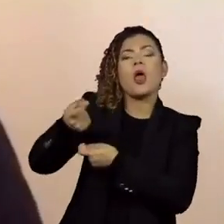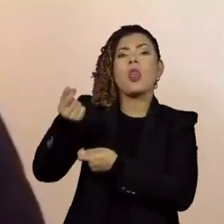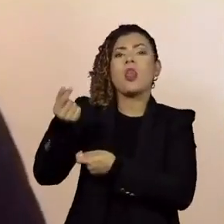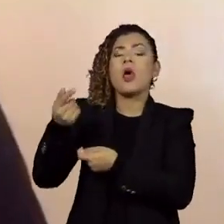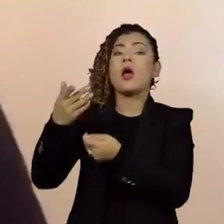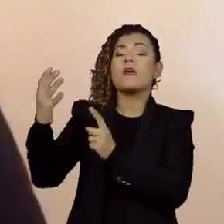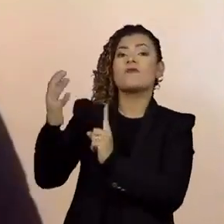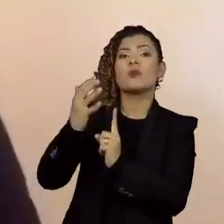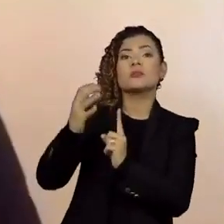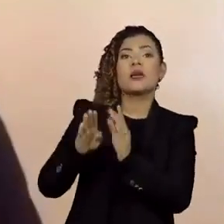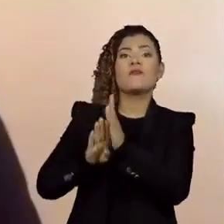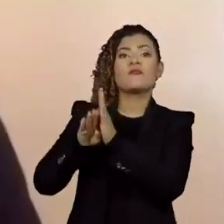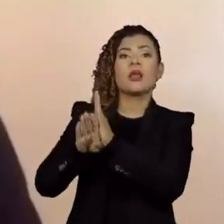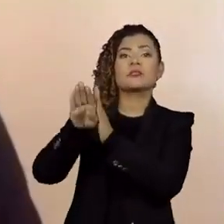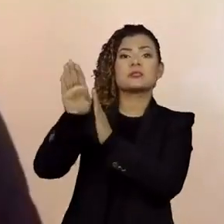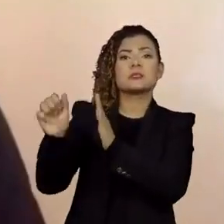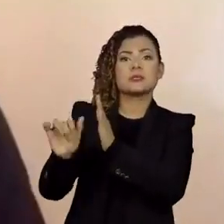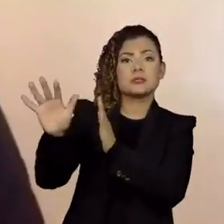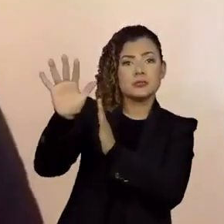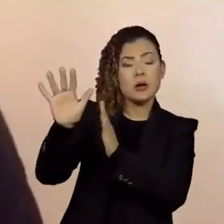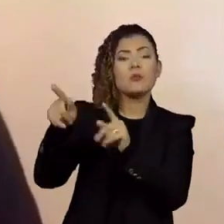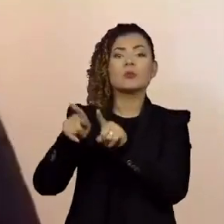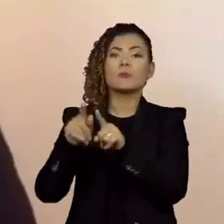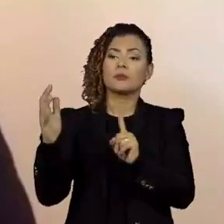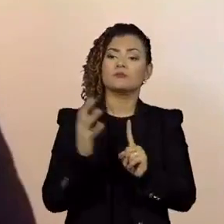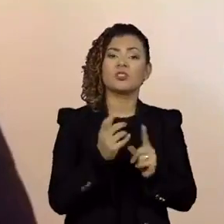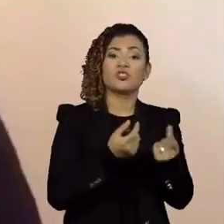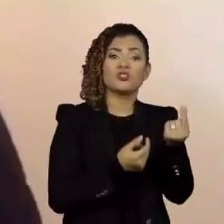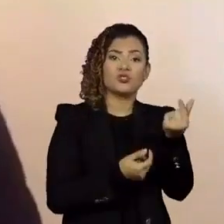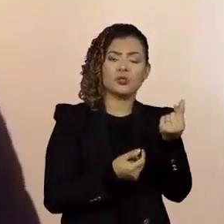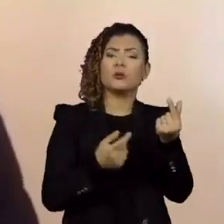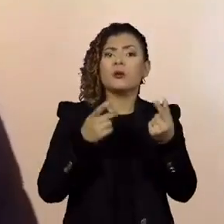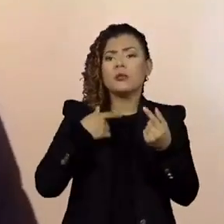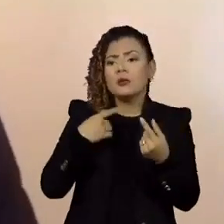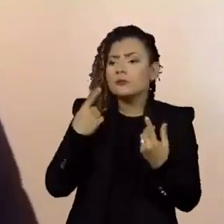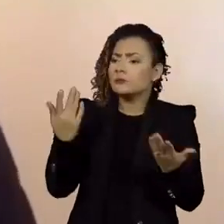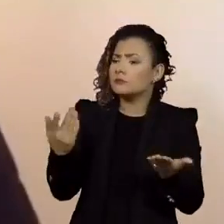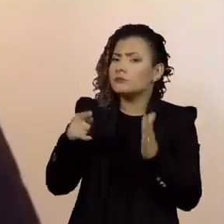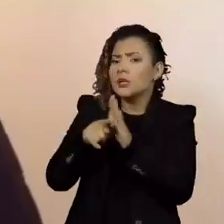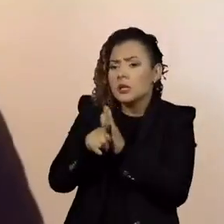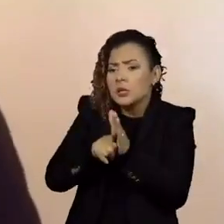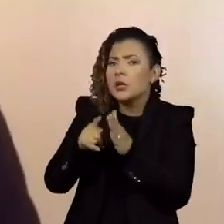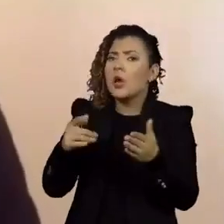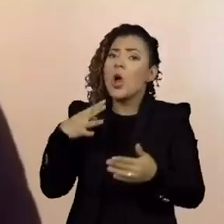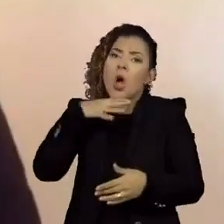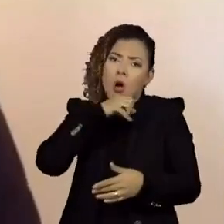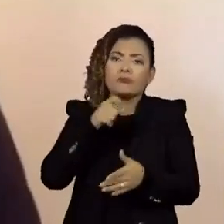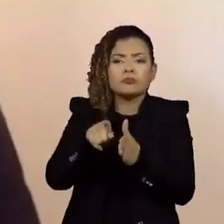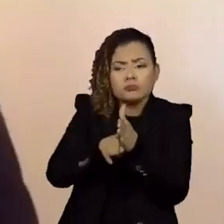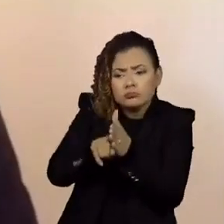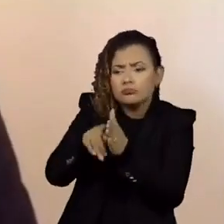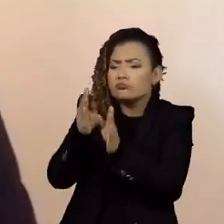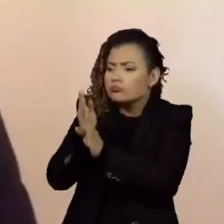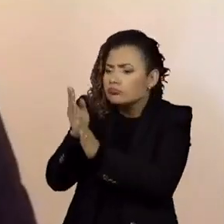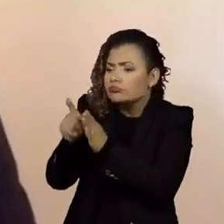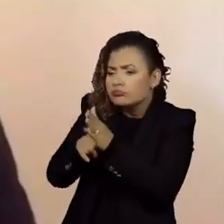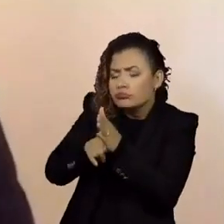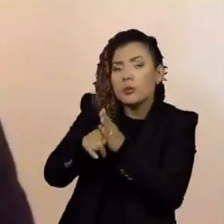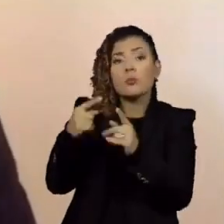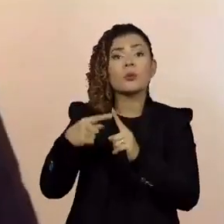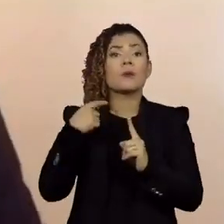vinculava a inflação à emissão de moeda. Isso foi questionado logicamente, primeiro